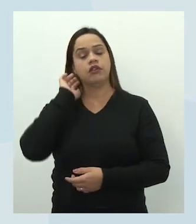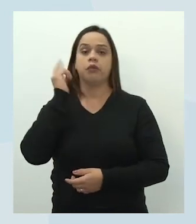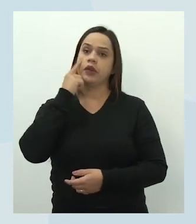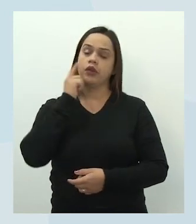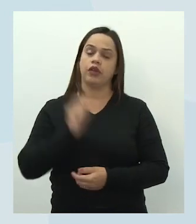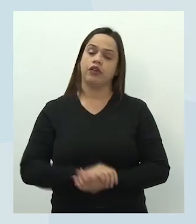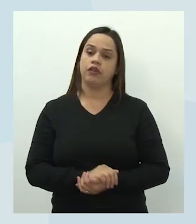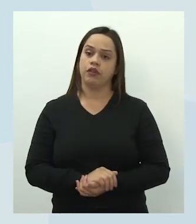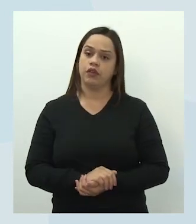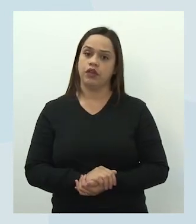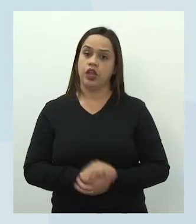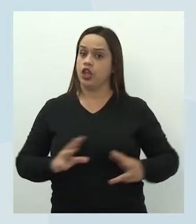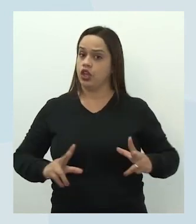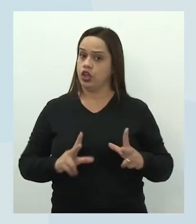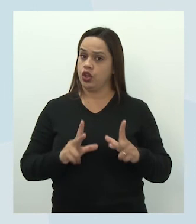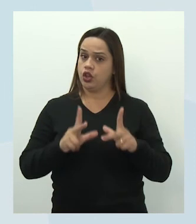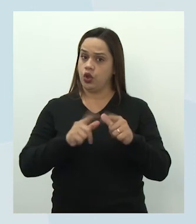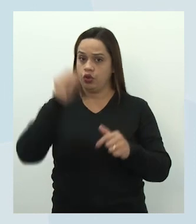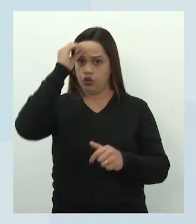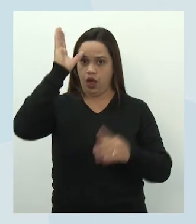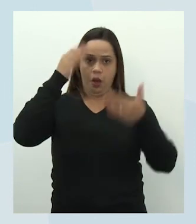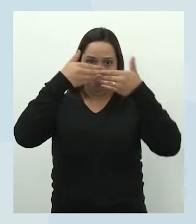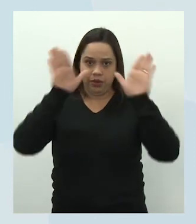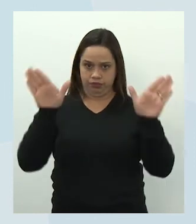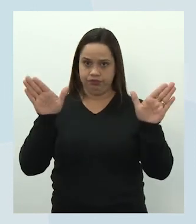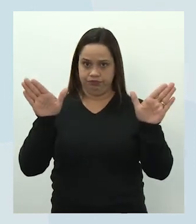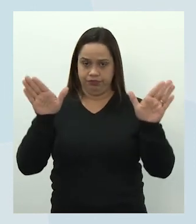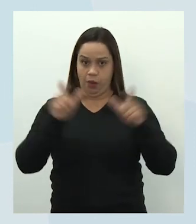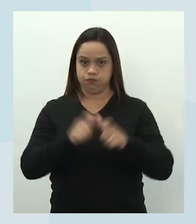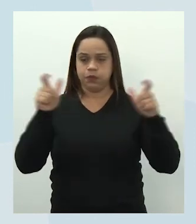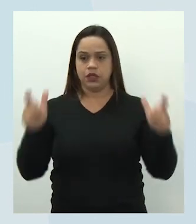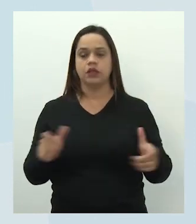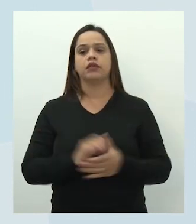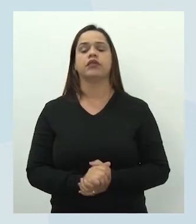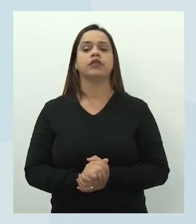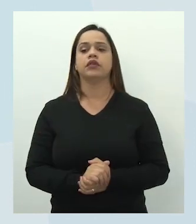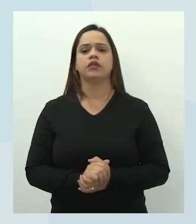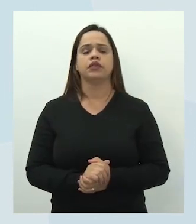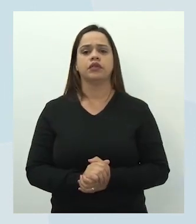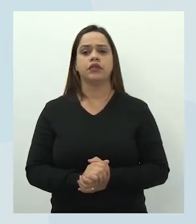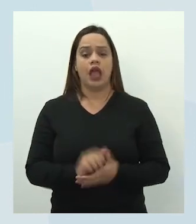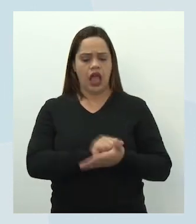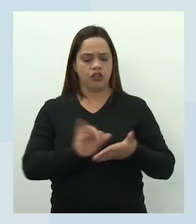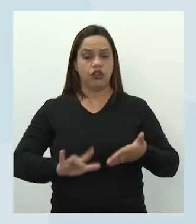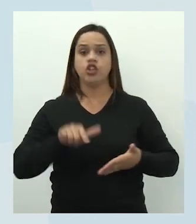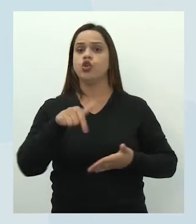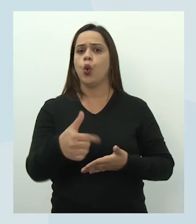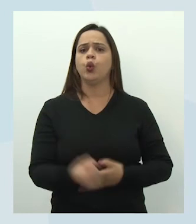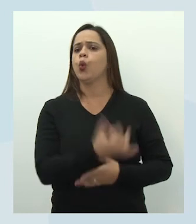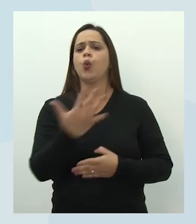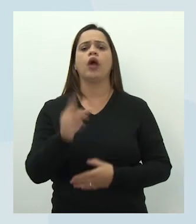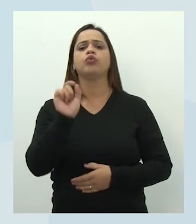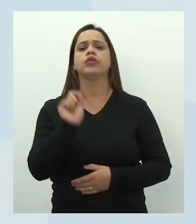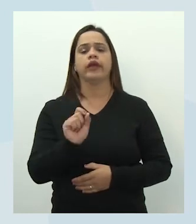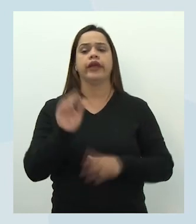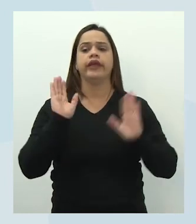ampliar o nosso repertório, tá? Sobre essa questão. Quais são as outras atividades que